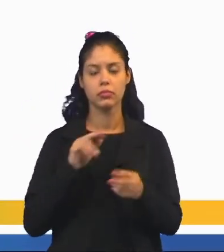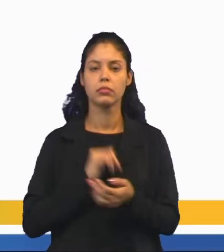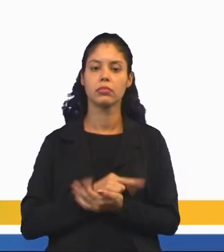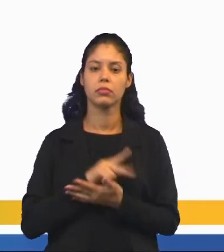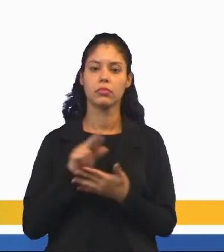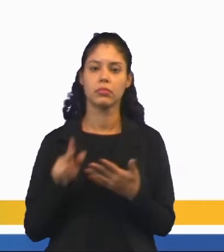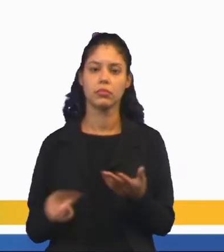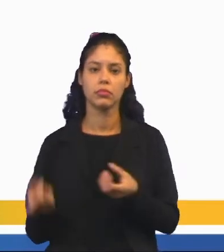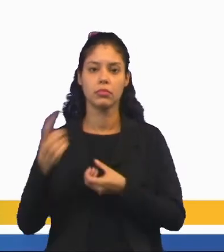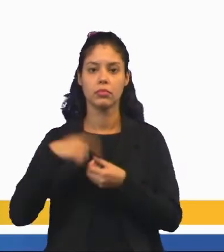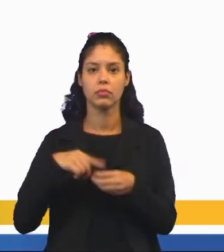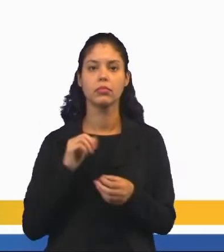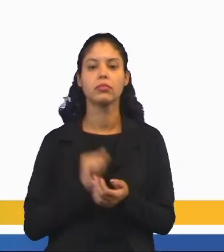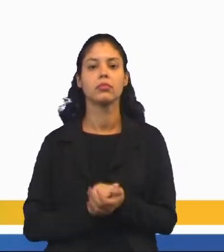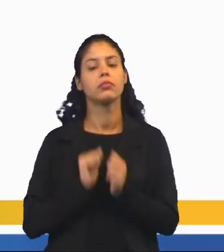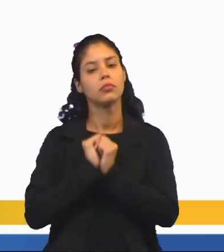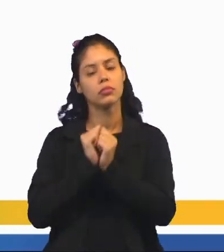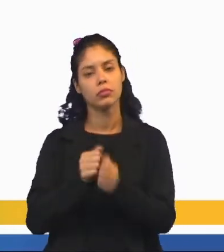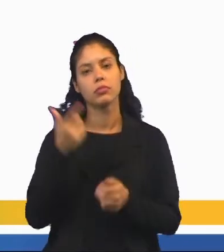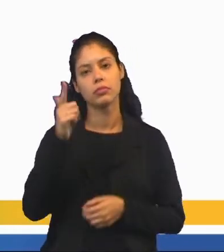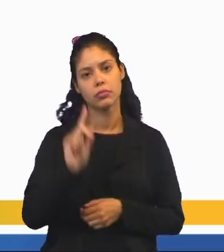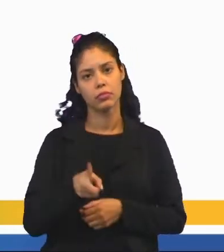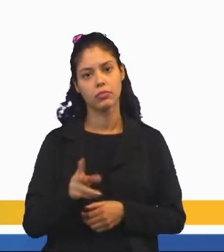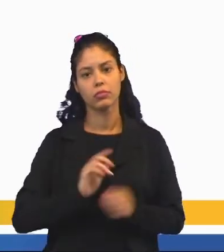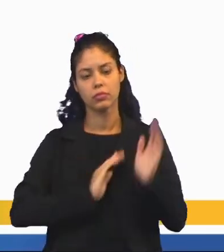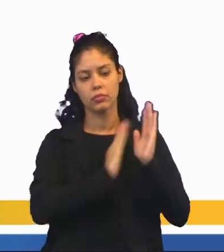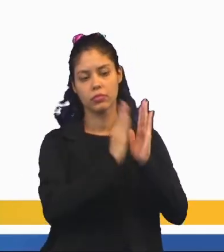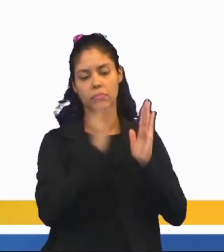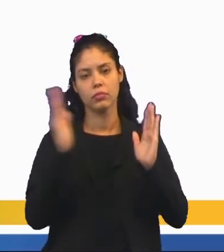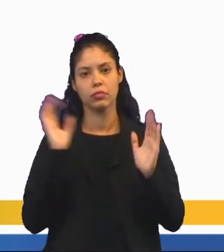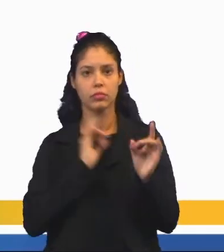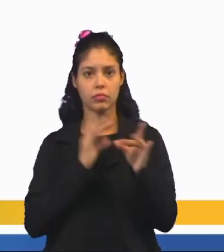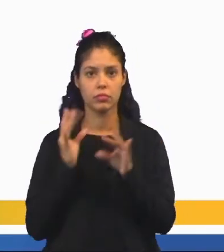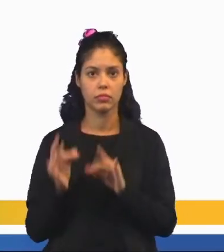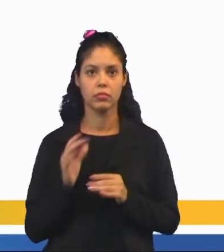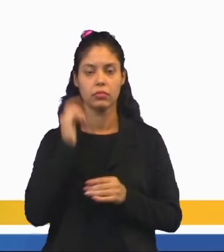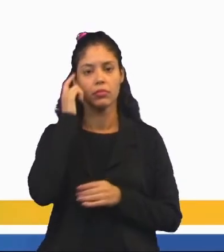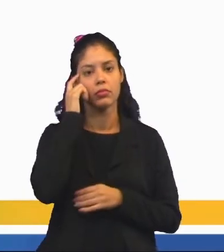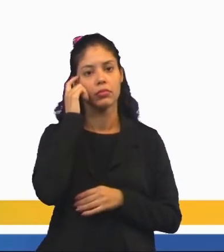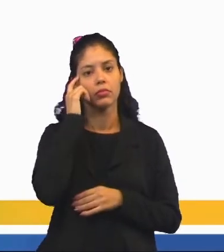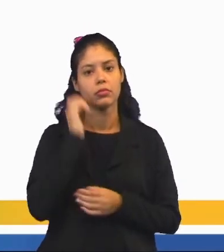formatos diferentes, ele volta de novo para as prateleiras, para o comércio.